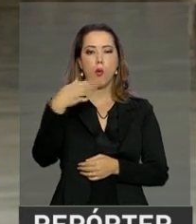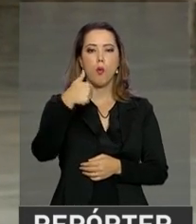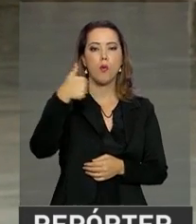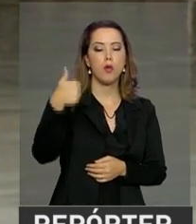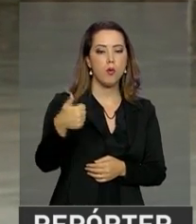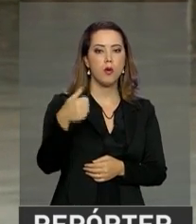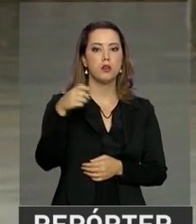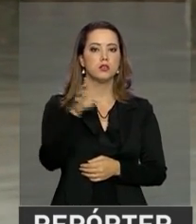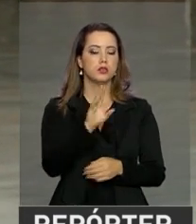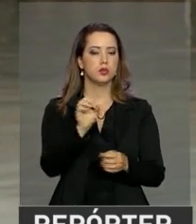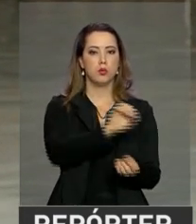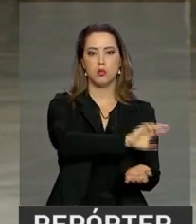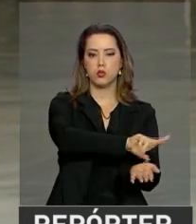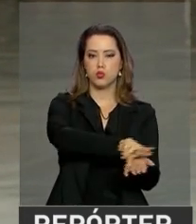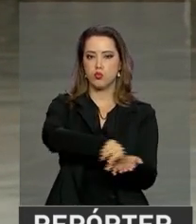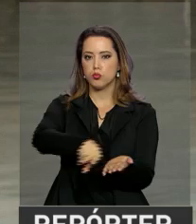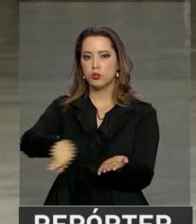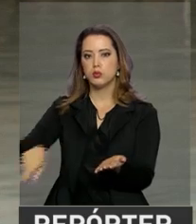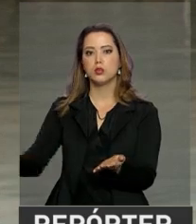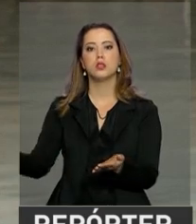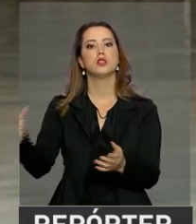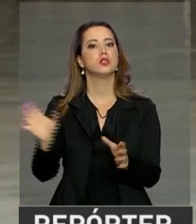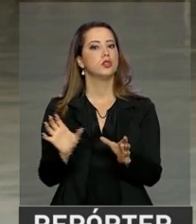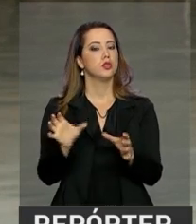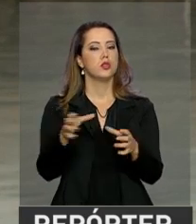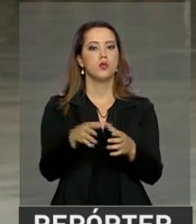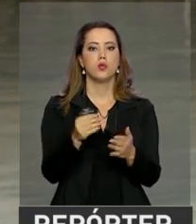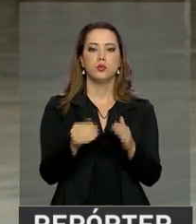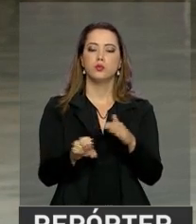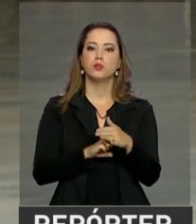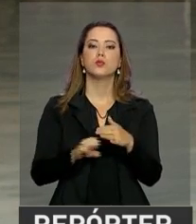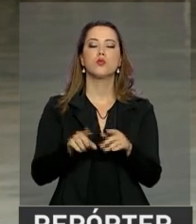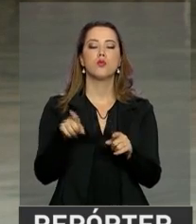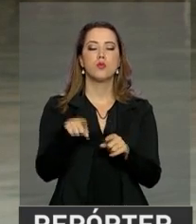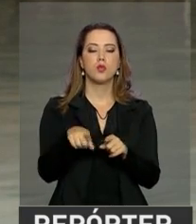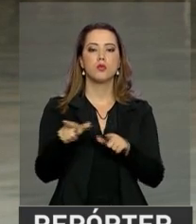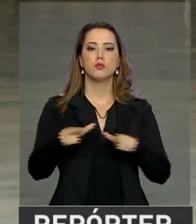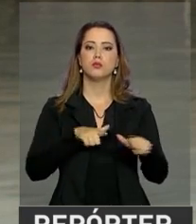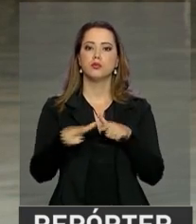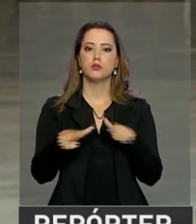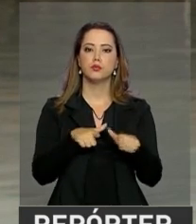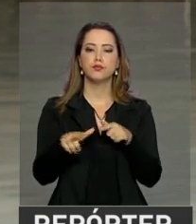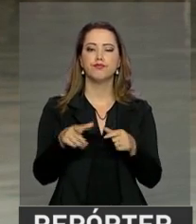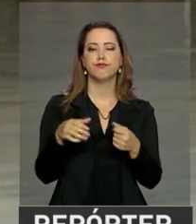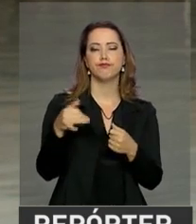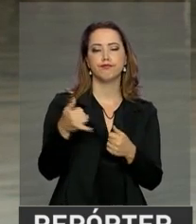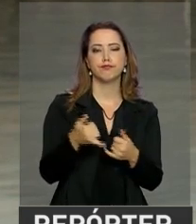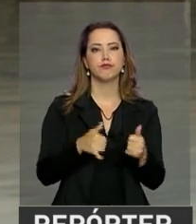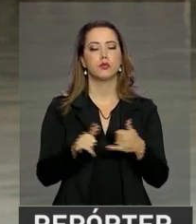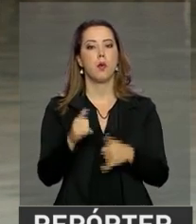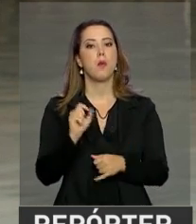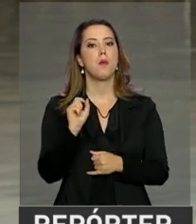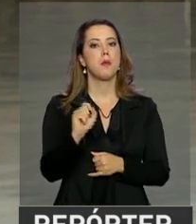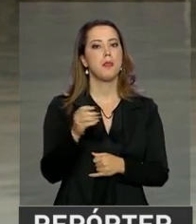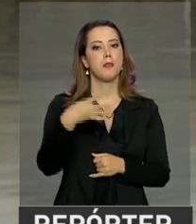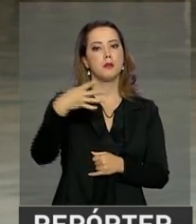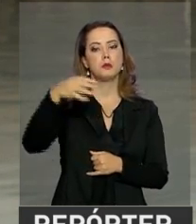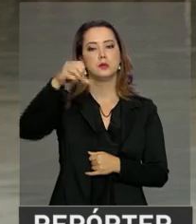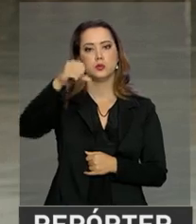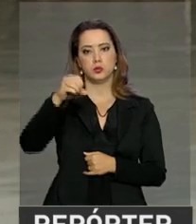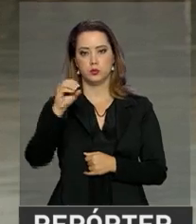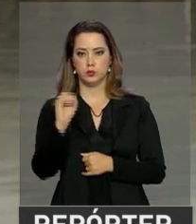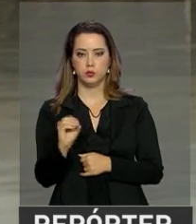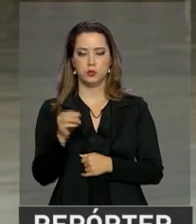Federal de Educação Profissional científica e tecnológica esses recursos aí cerca de R 490 milhões de